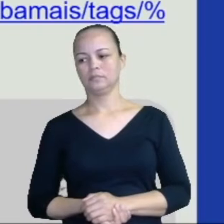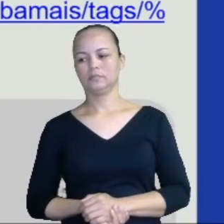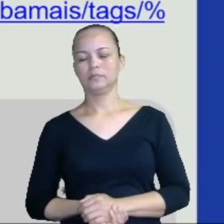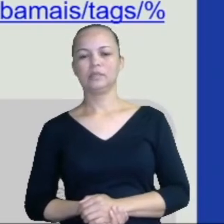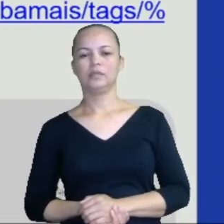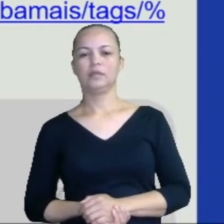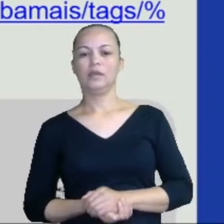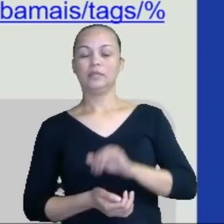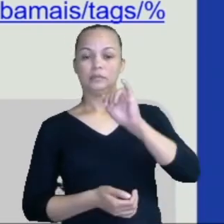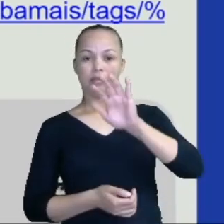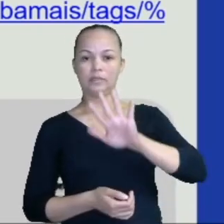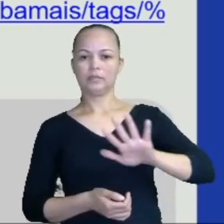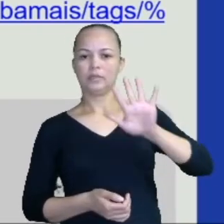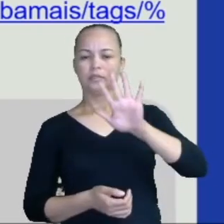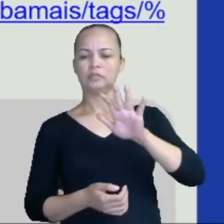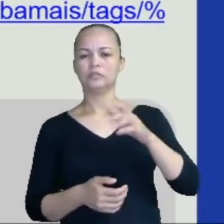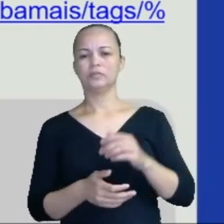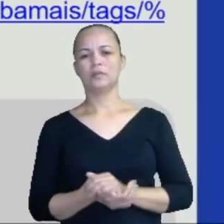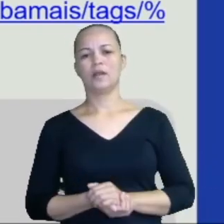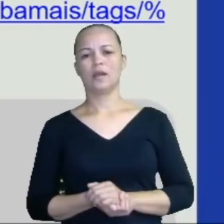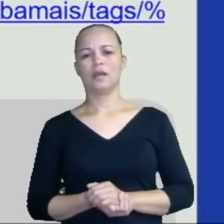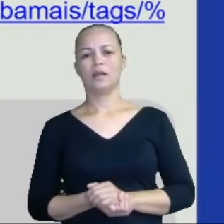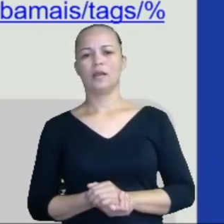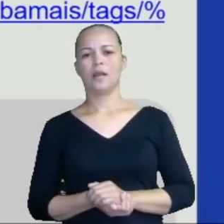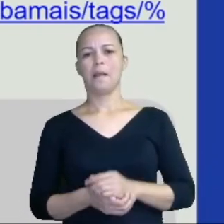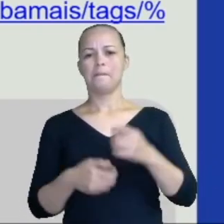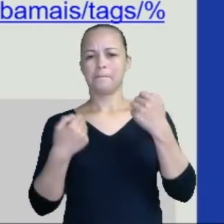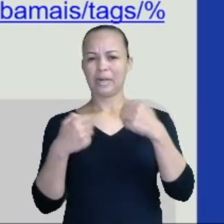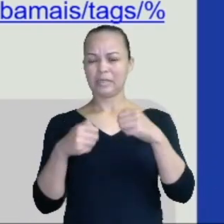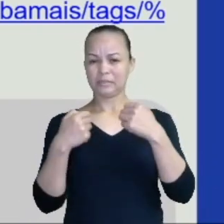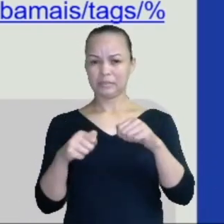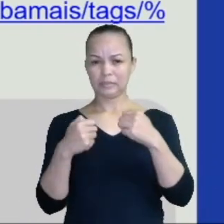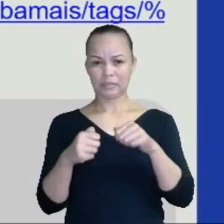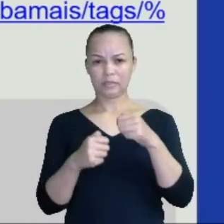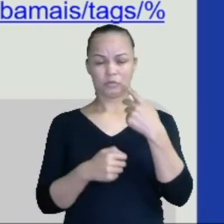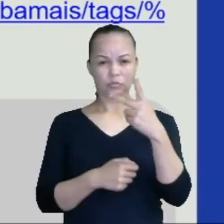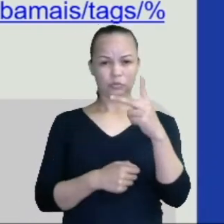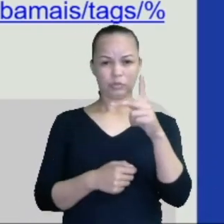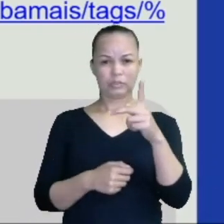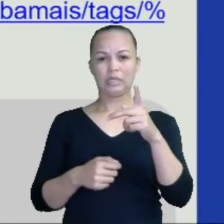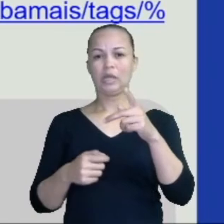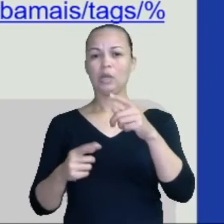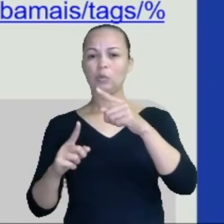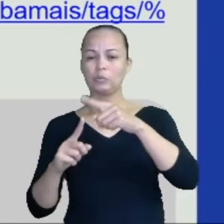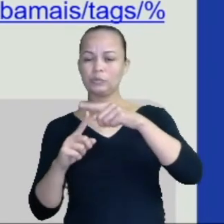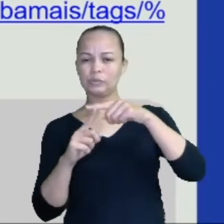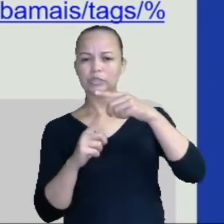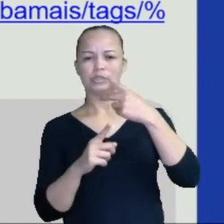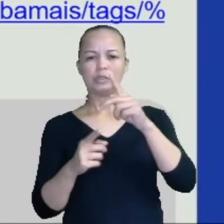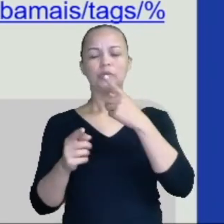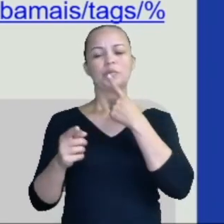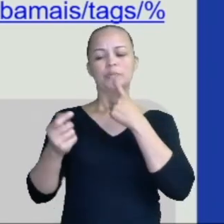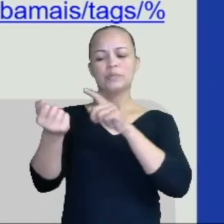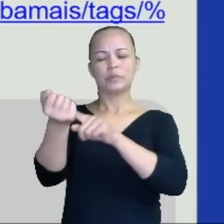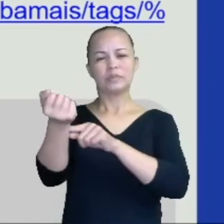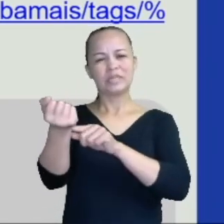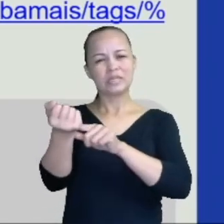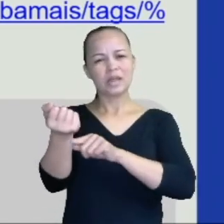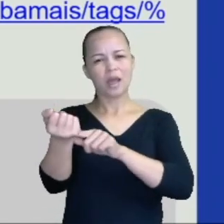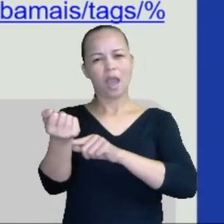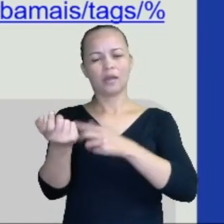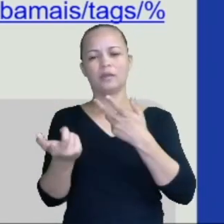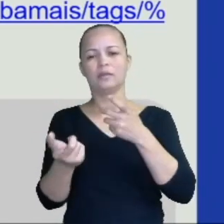Nessa imagem, estamos precisando do seu tipo de sangue. Quem é o sujeito dessa